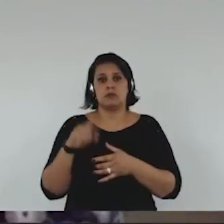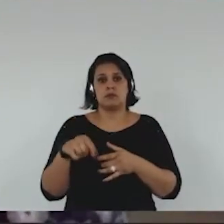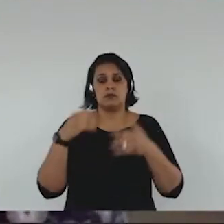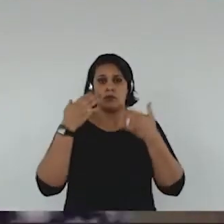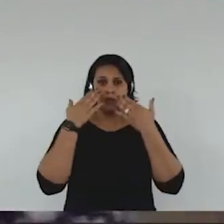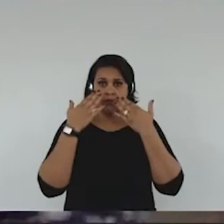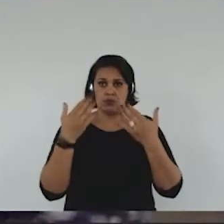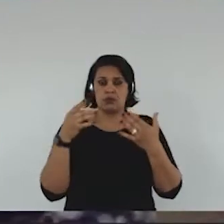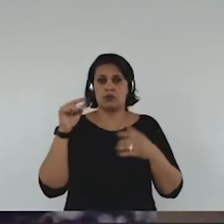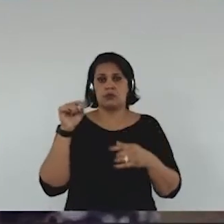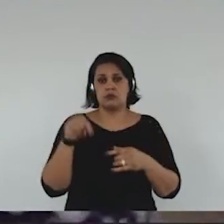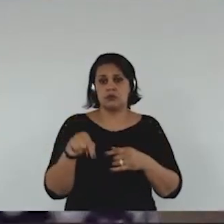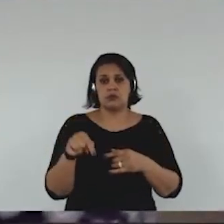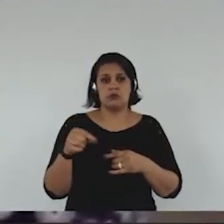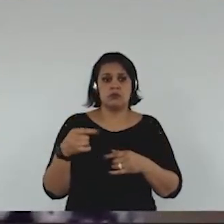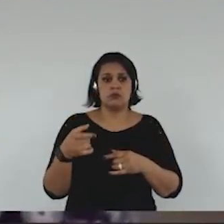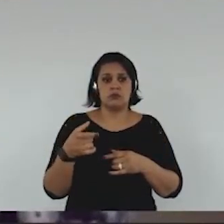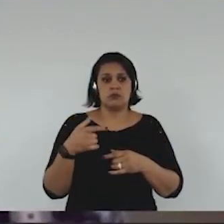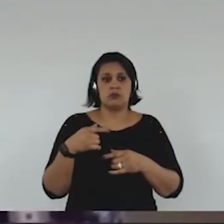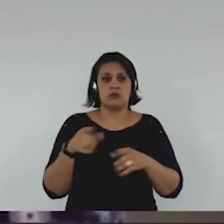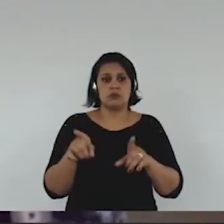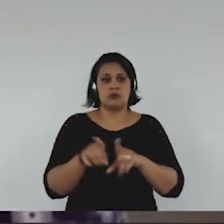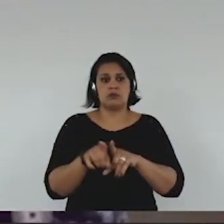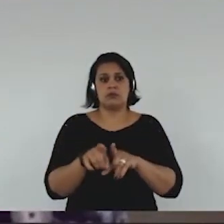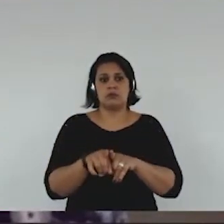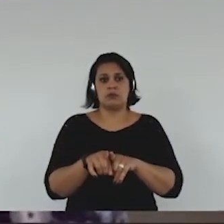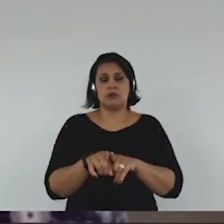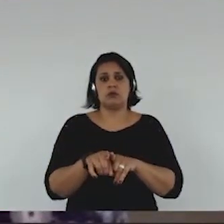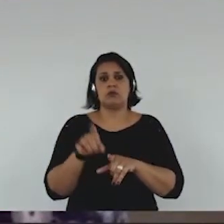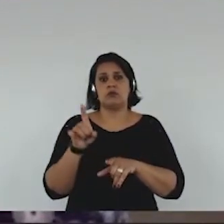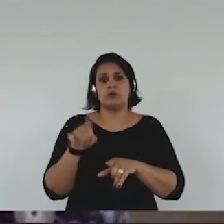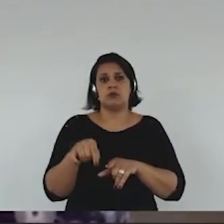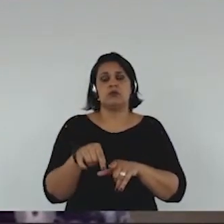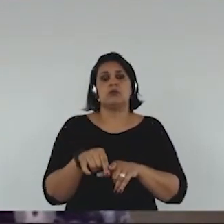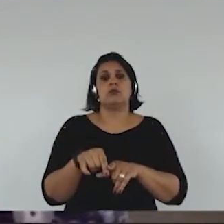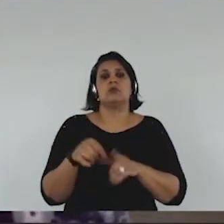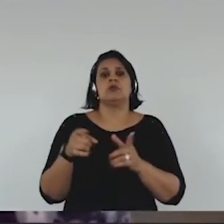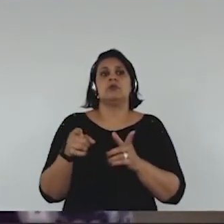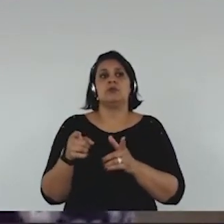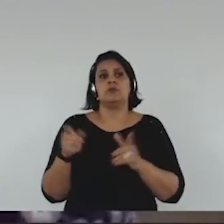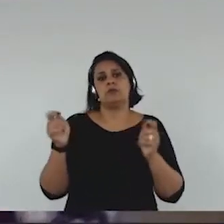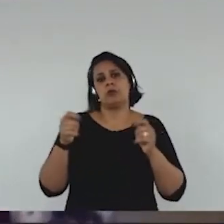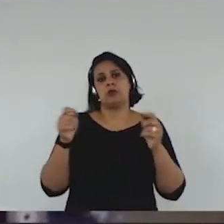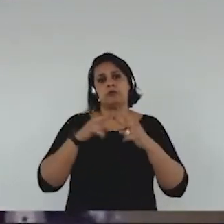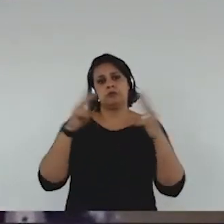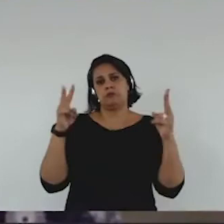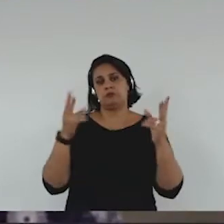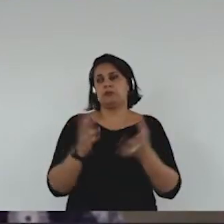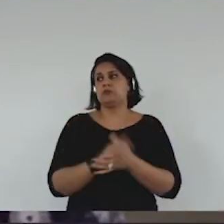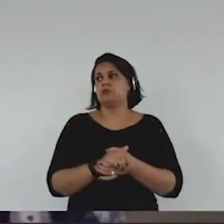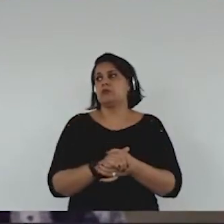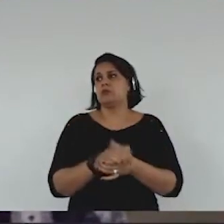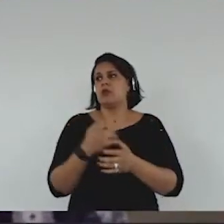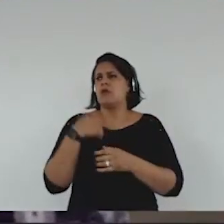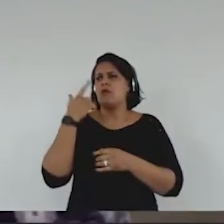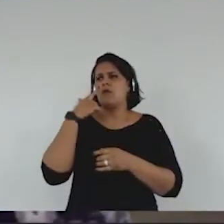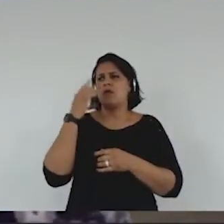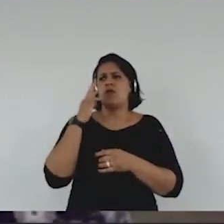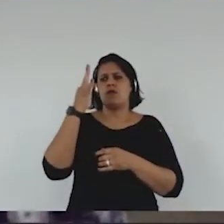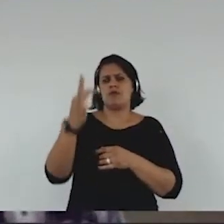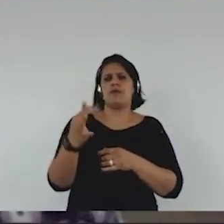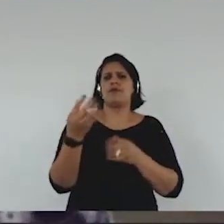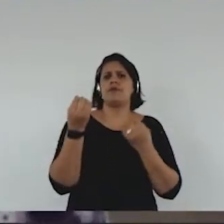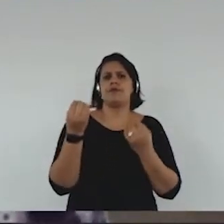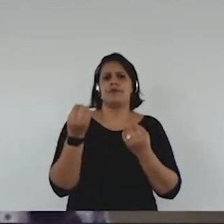do caso, este também não vejo problema nenhum que se passe num ambiente virtual. O que eu vejo para o futuro?